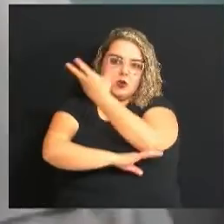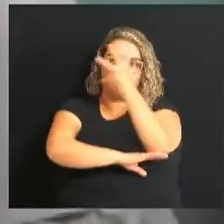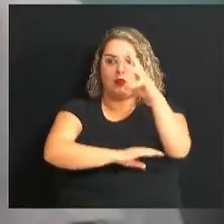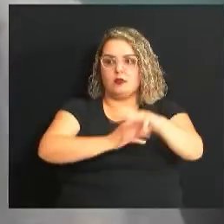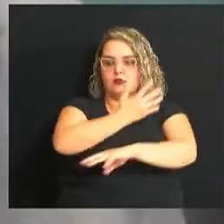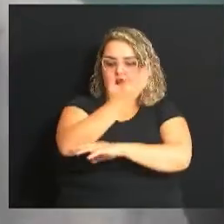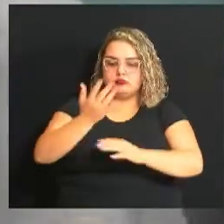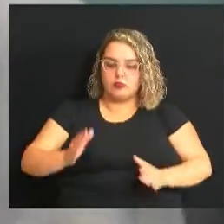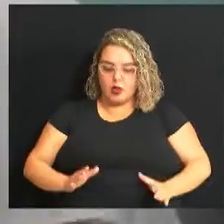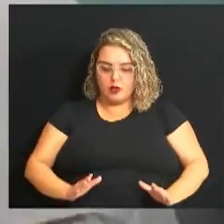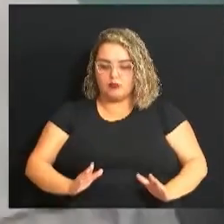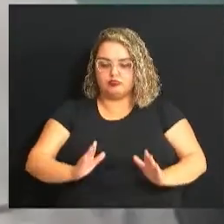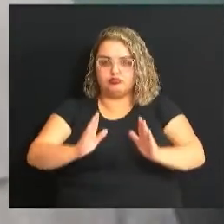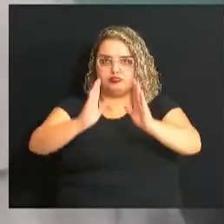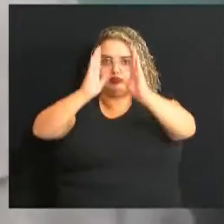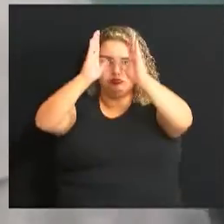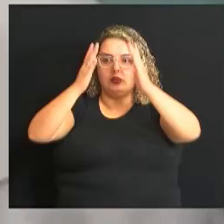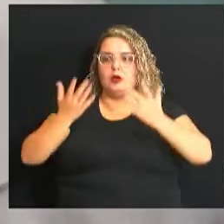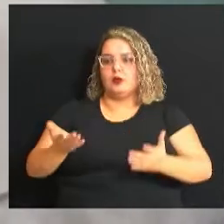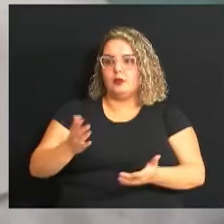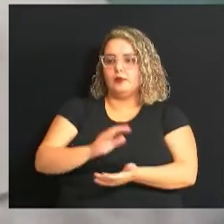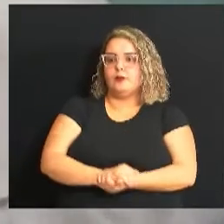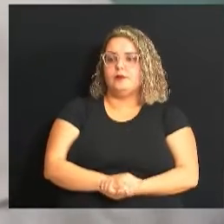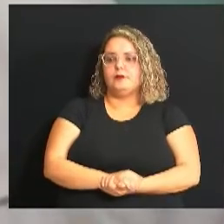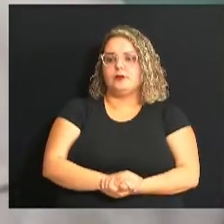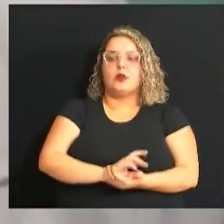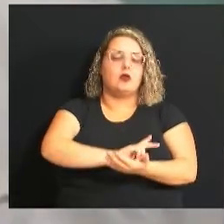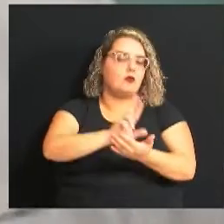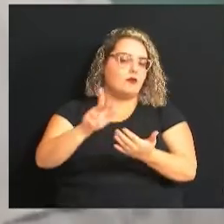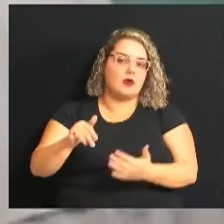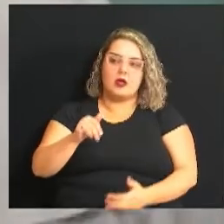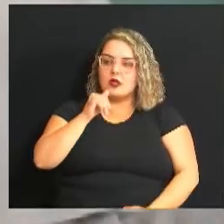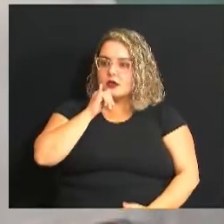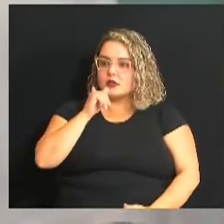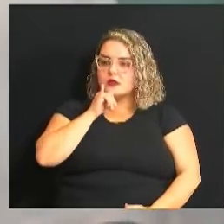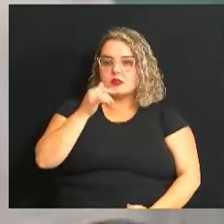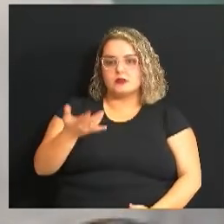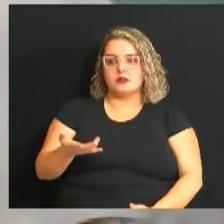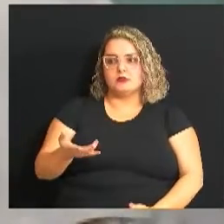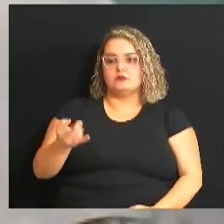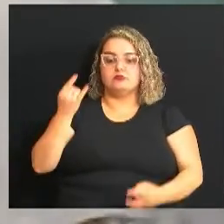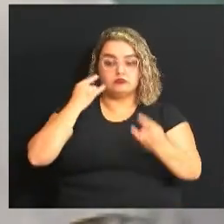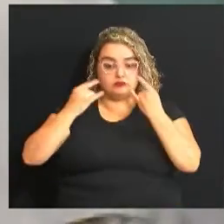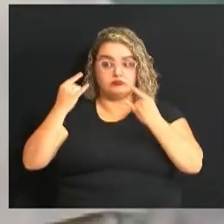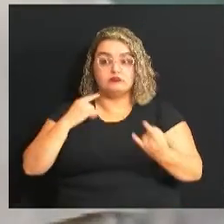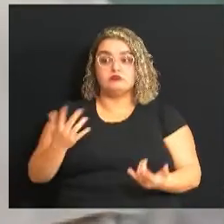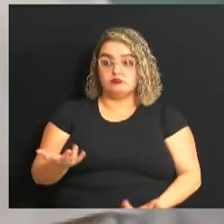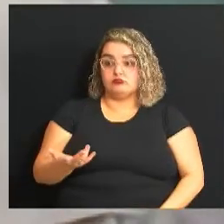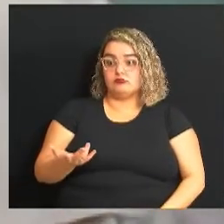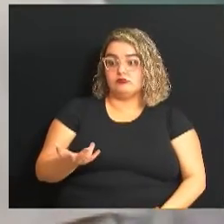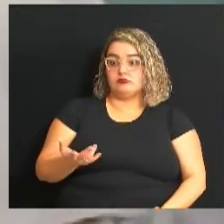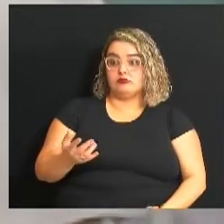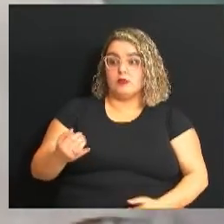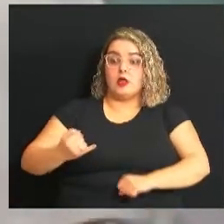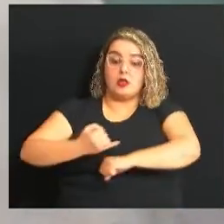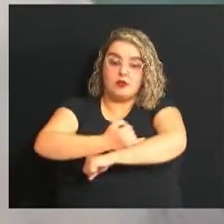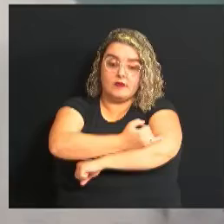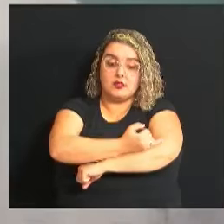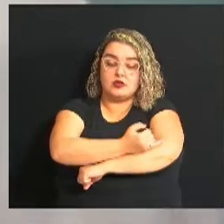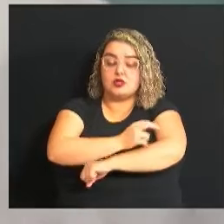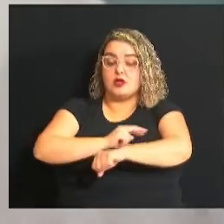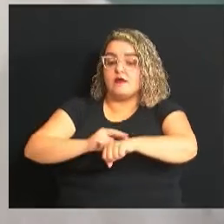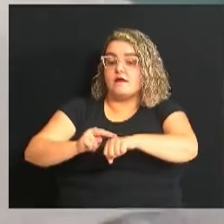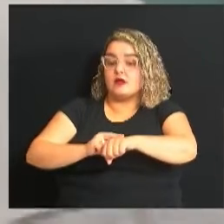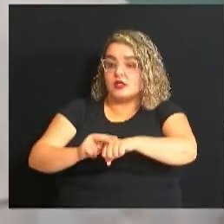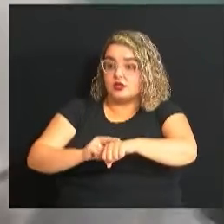Bosco Vertical é um exemplo, a gente tem vários exemplos disso, e tendências que a gente chama de infraestrutura verde, que tendem a